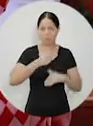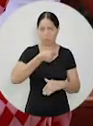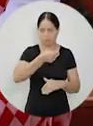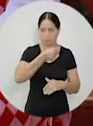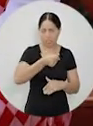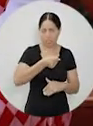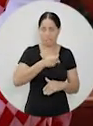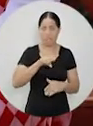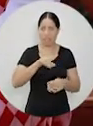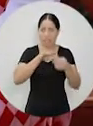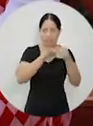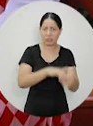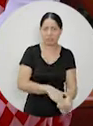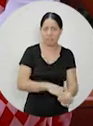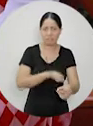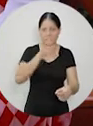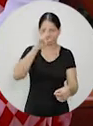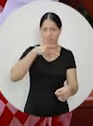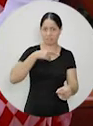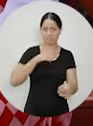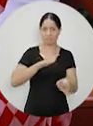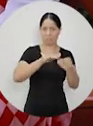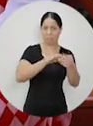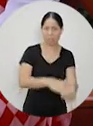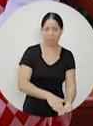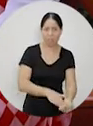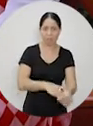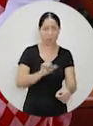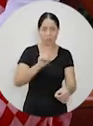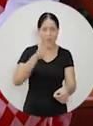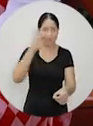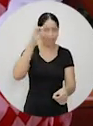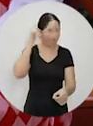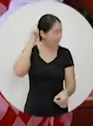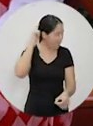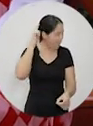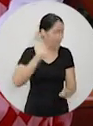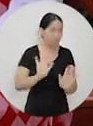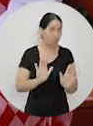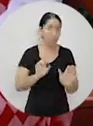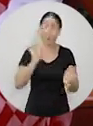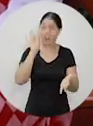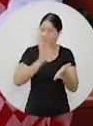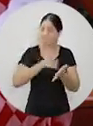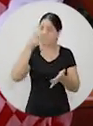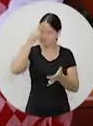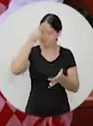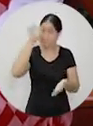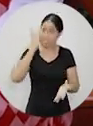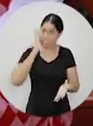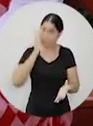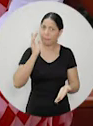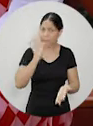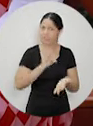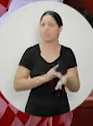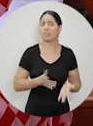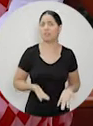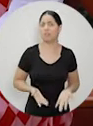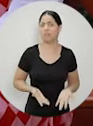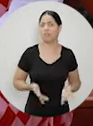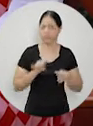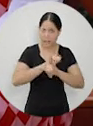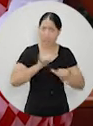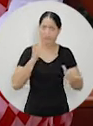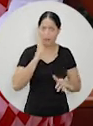jornalista a esse ponto, ela não está fazendo isso inconscientemente. Ao contrário, ela faz isso com muita consciência do que ela